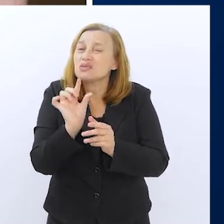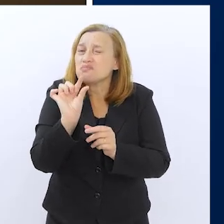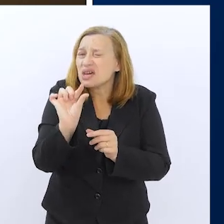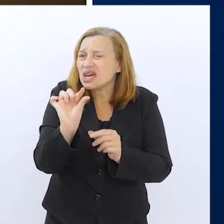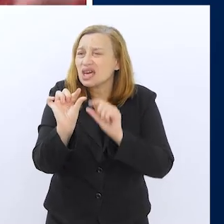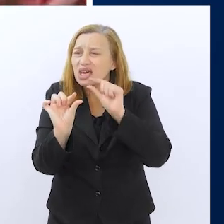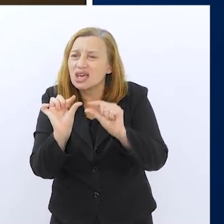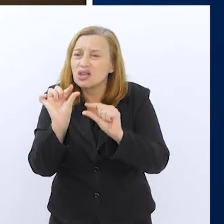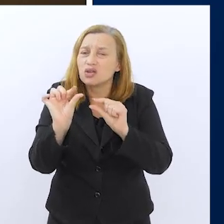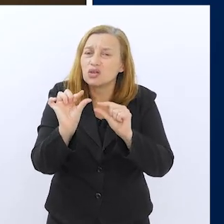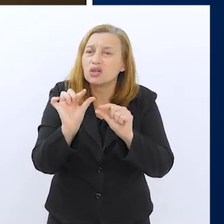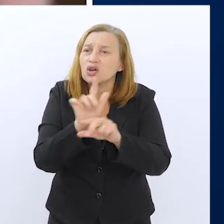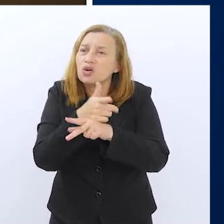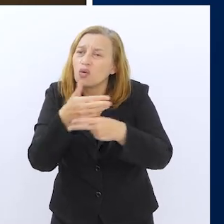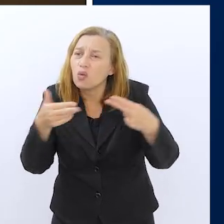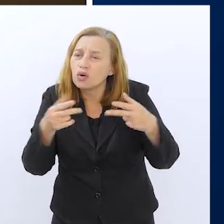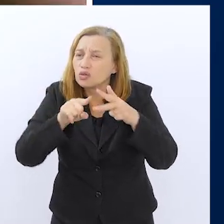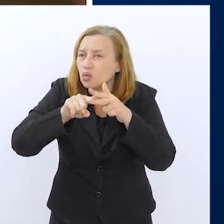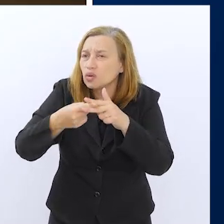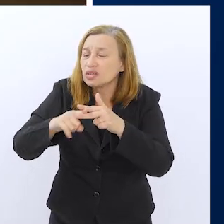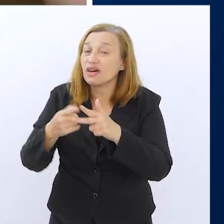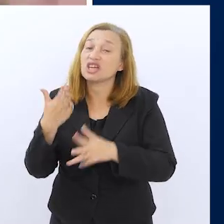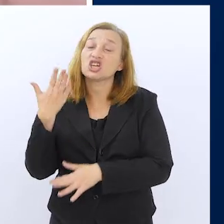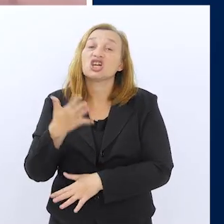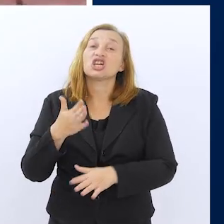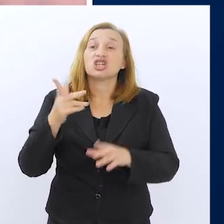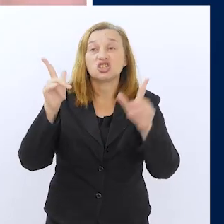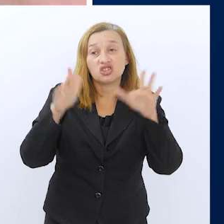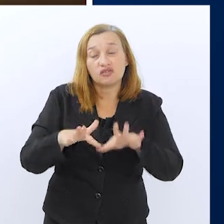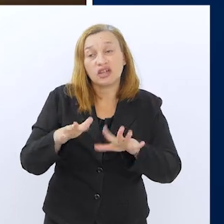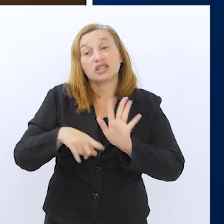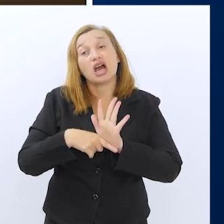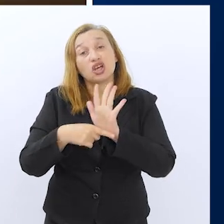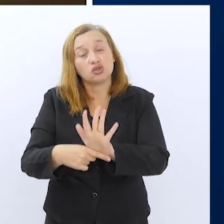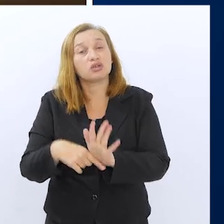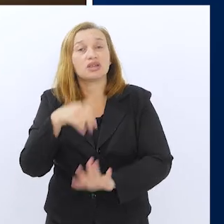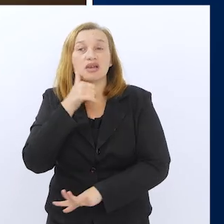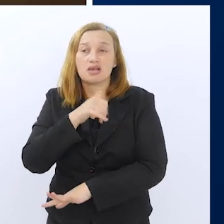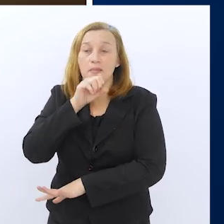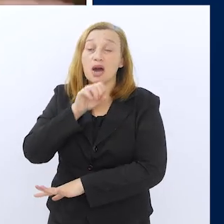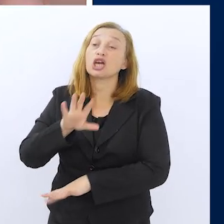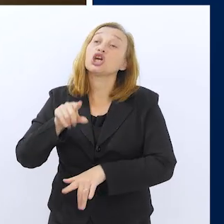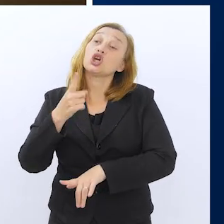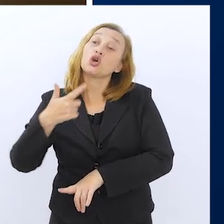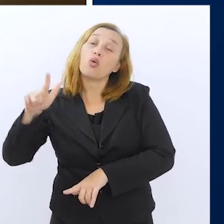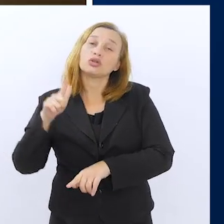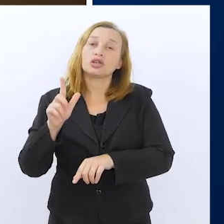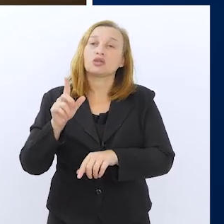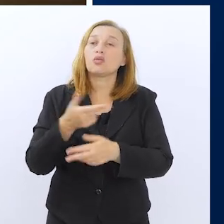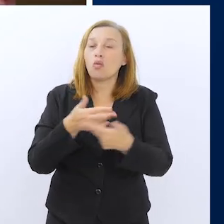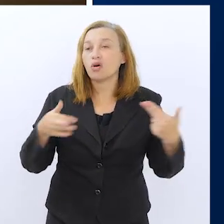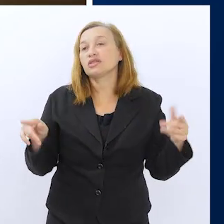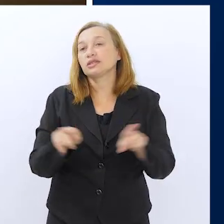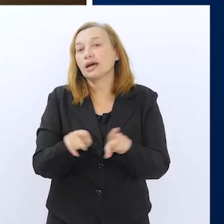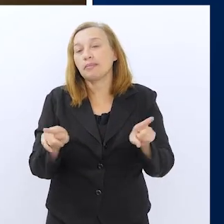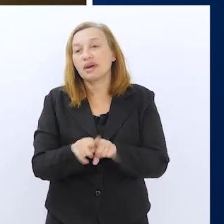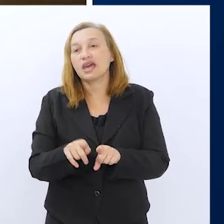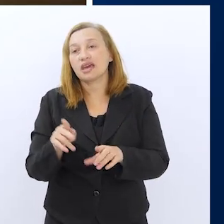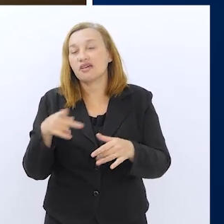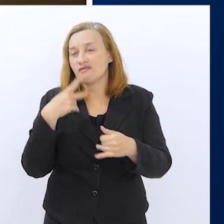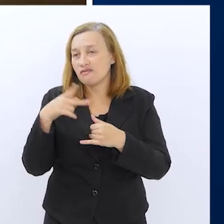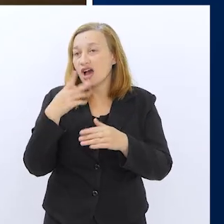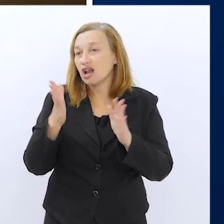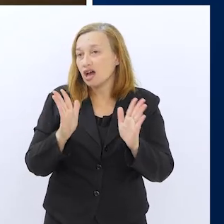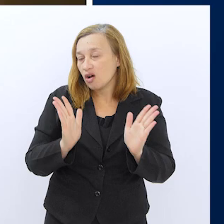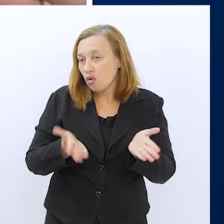vezes pequenos ajustes fazem toda a diferença na história da amamentação dessa mãe. Outra coisa, né, que